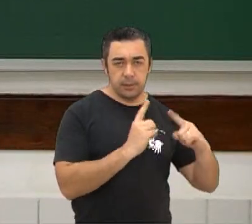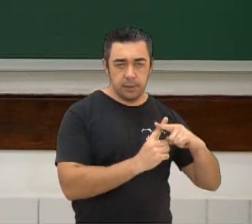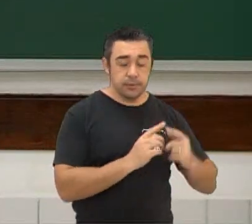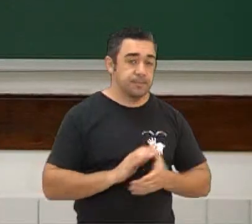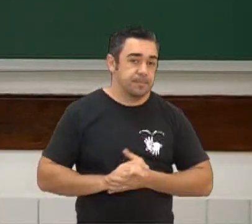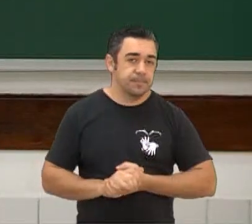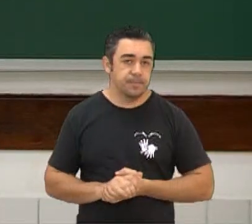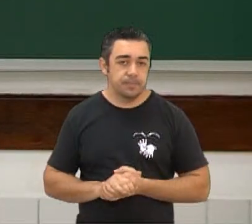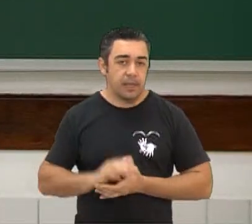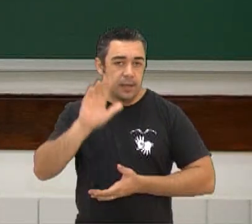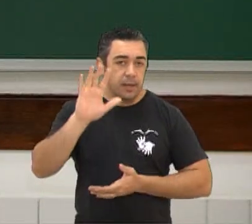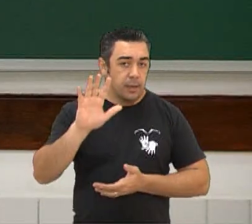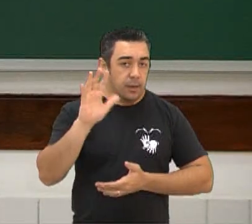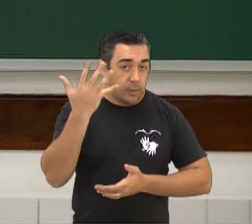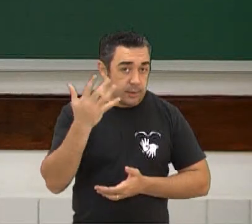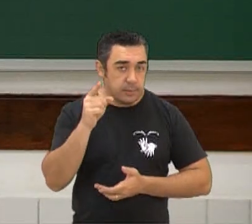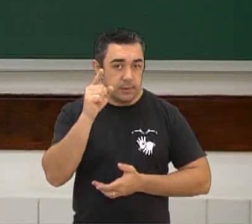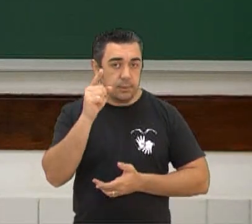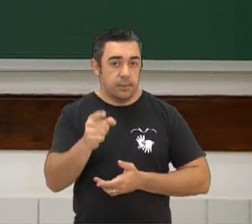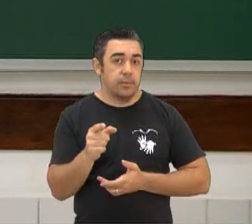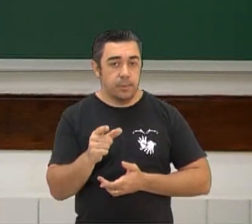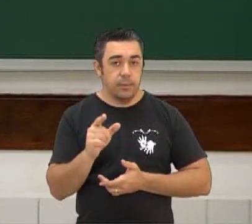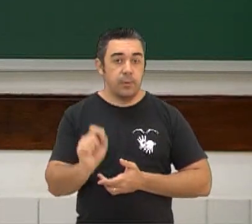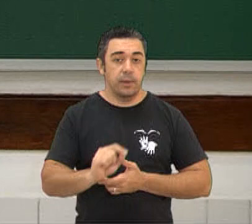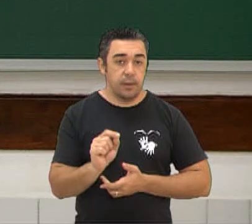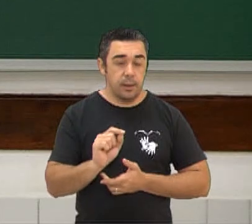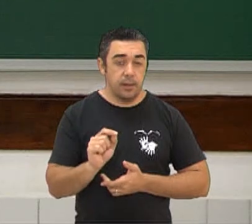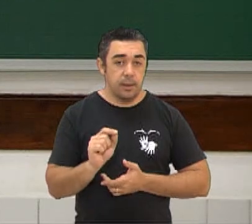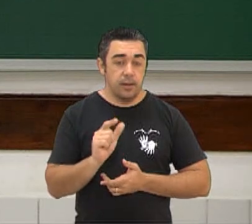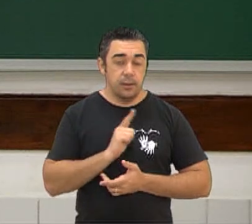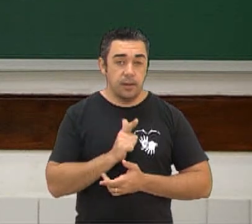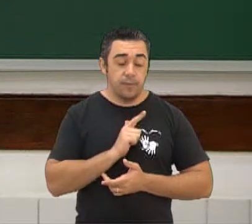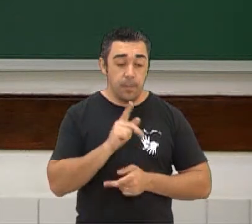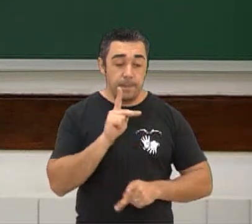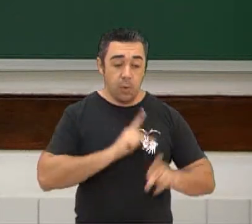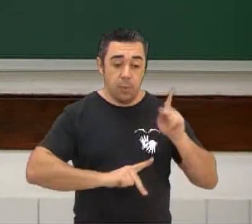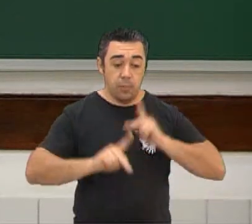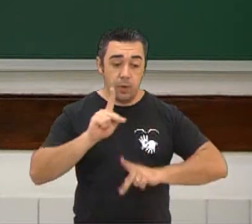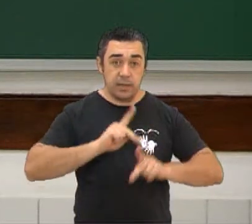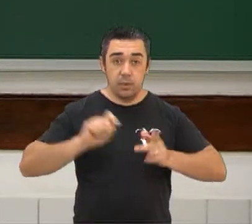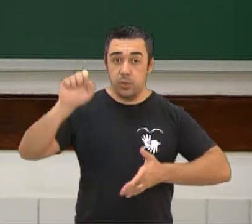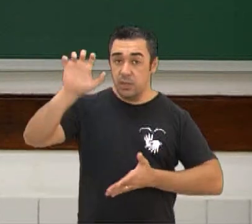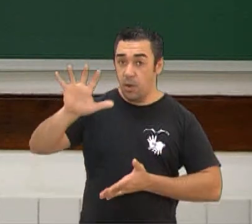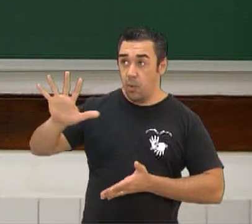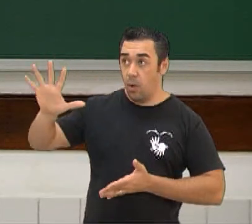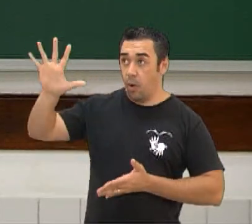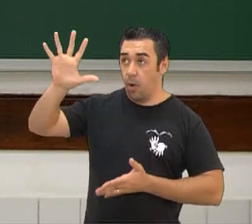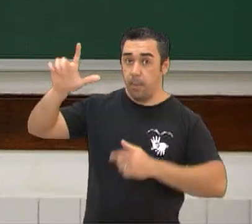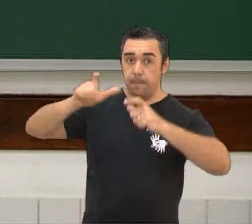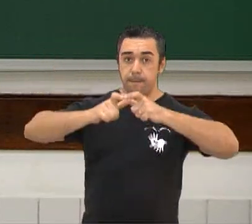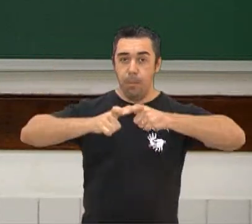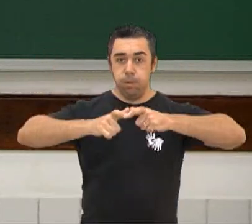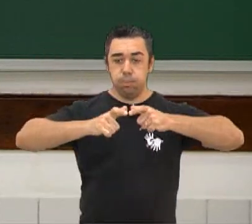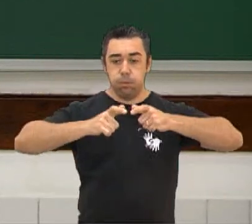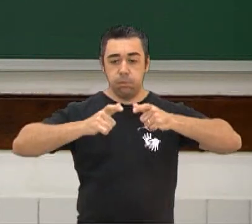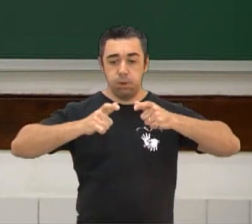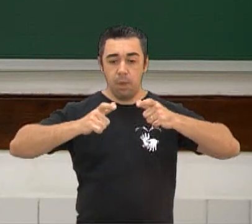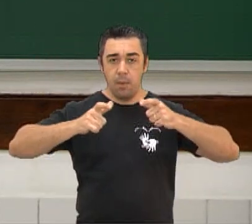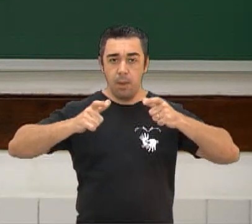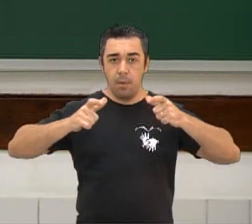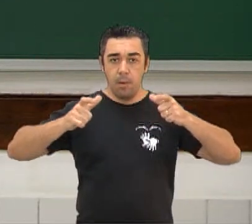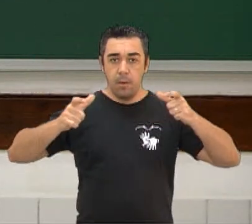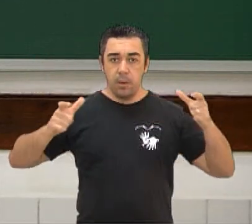aqui? Tem que saber que, paralelo a isso, a população na Europa está crescendo, né? O crescer